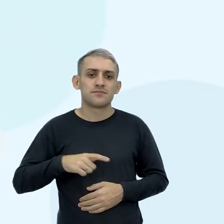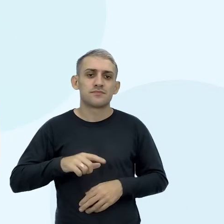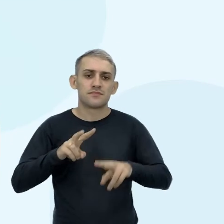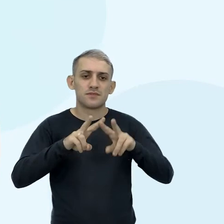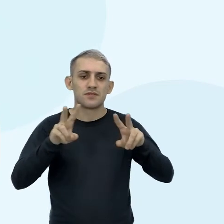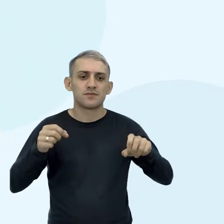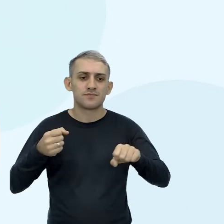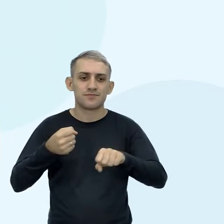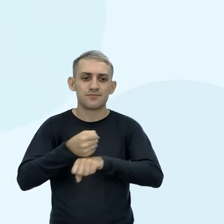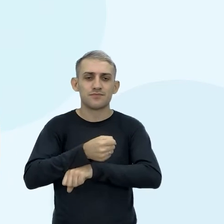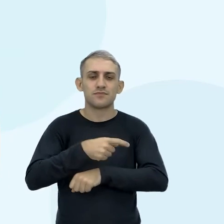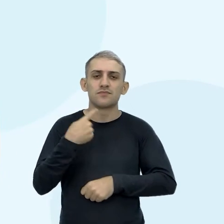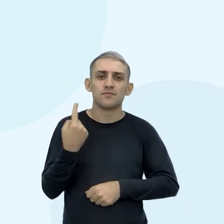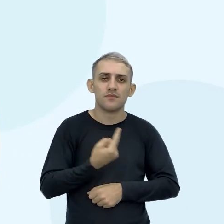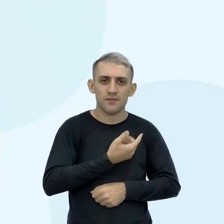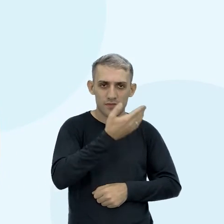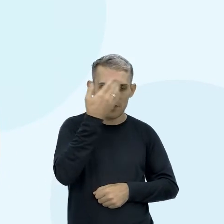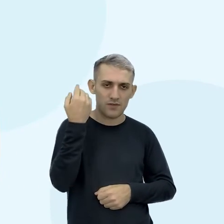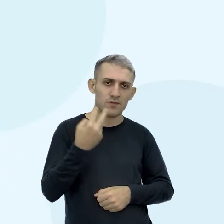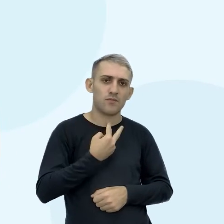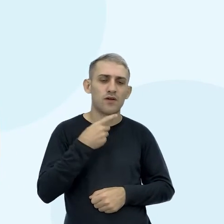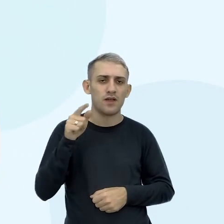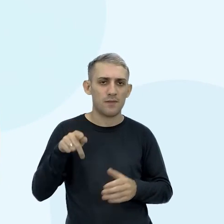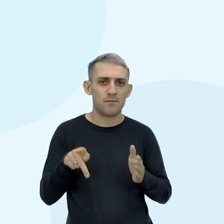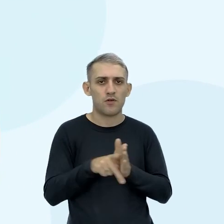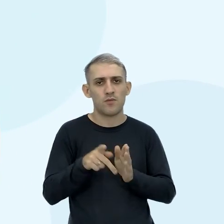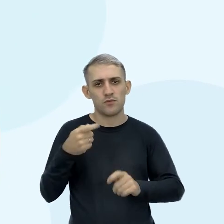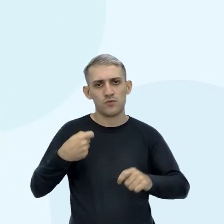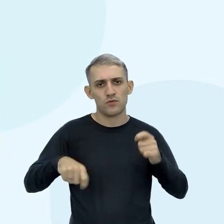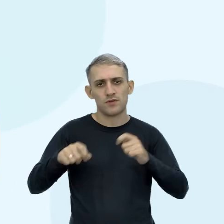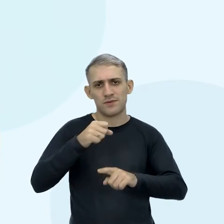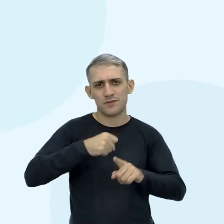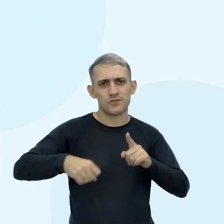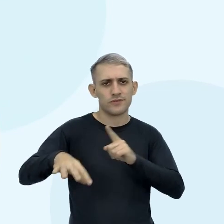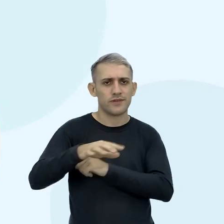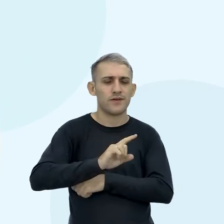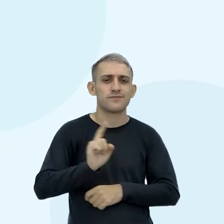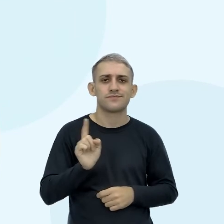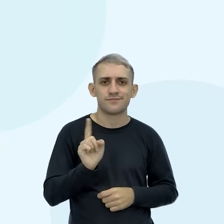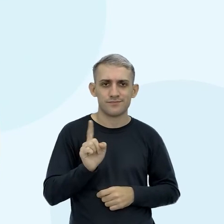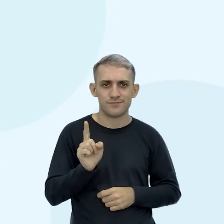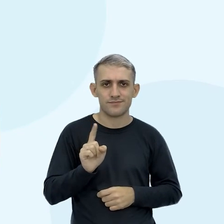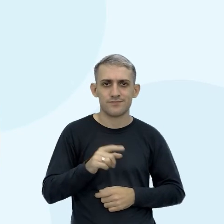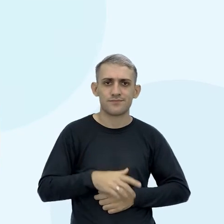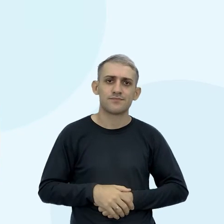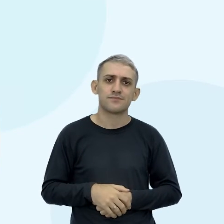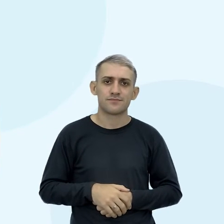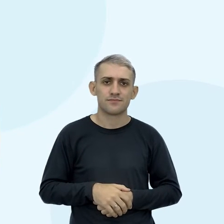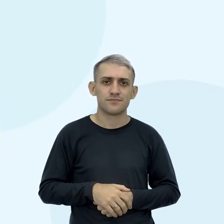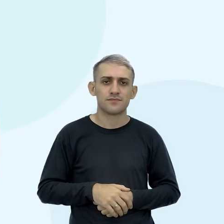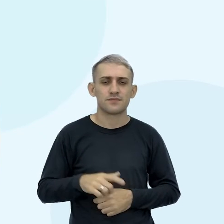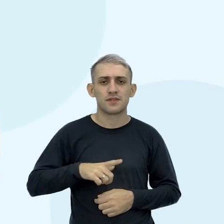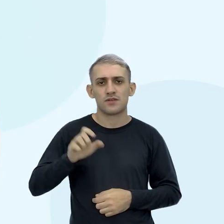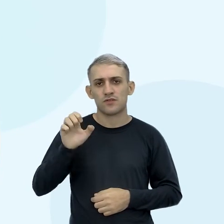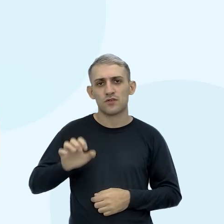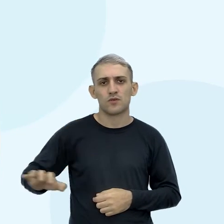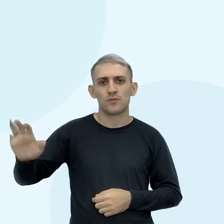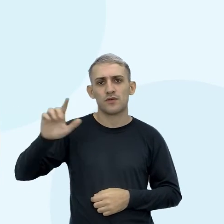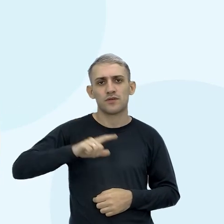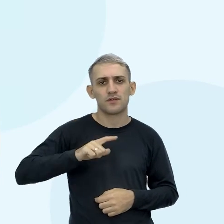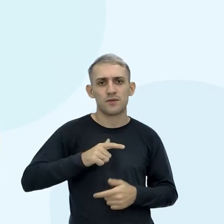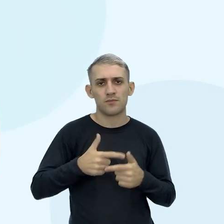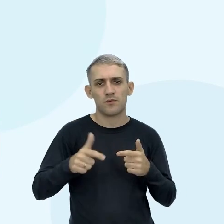de integração, a gente não pode esquecer que essa integração é econômica, mas não é social. Né? Os europeus têm problemas com